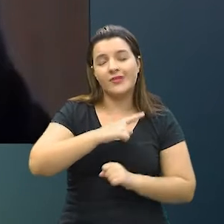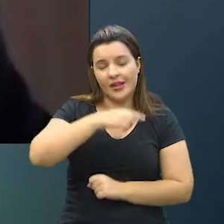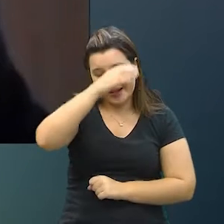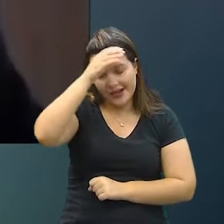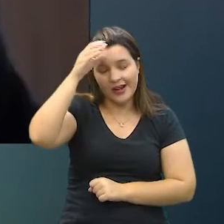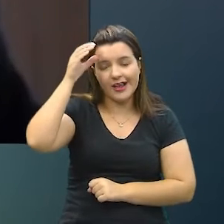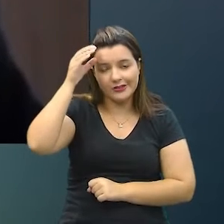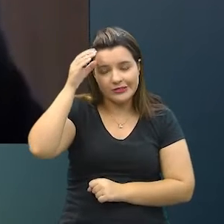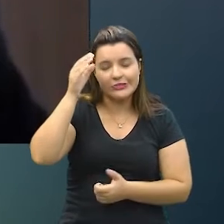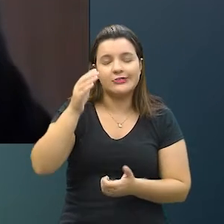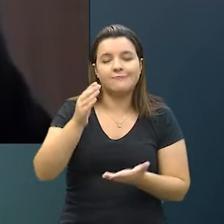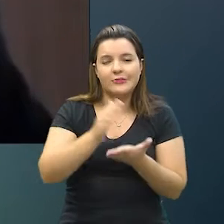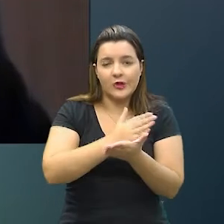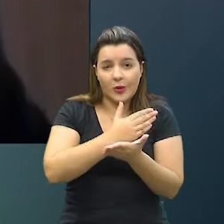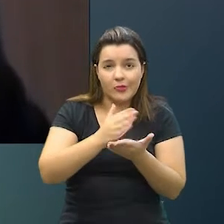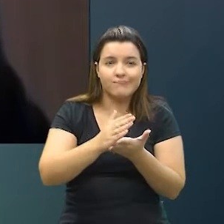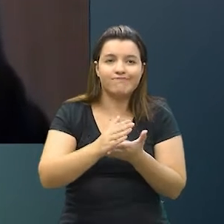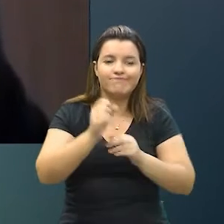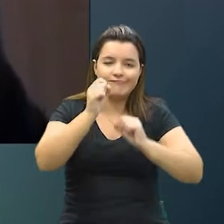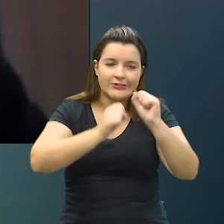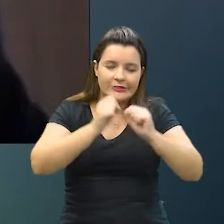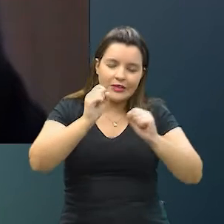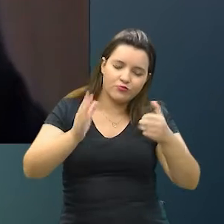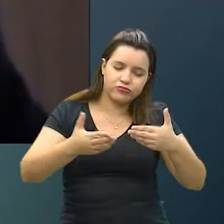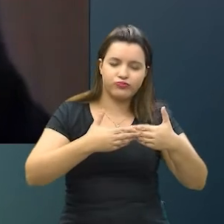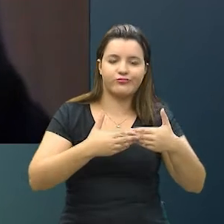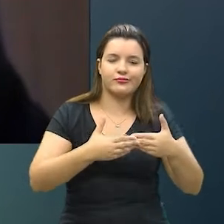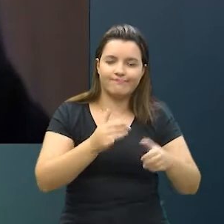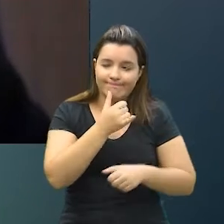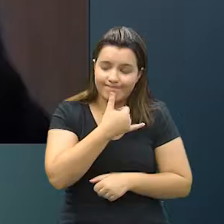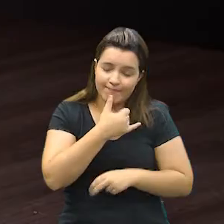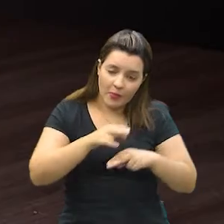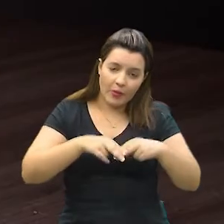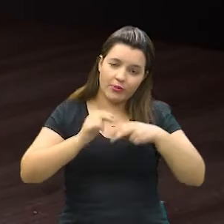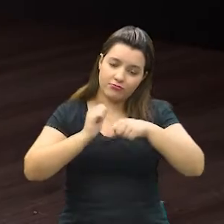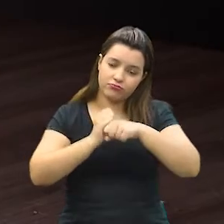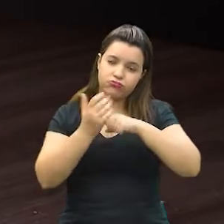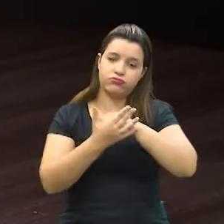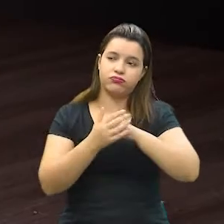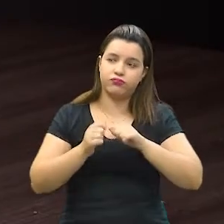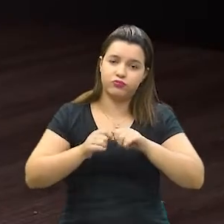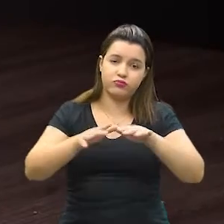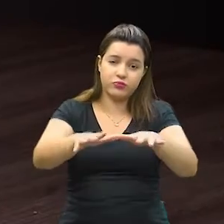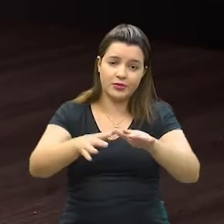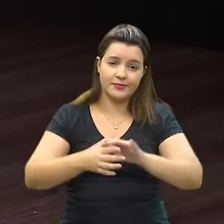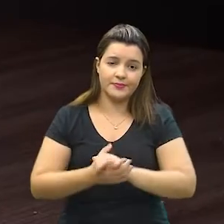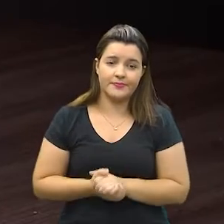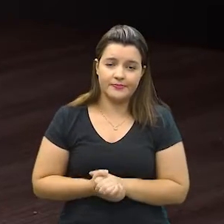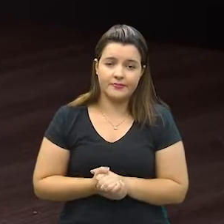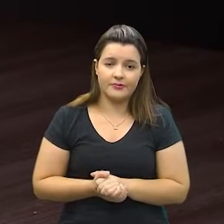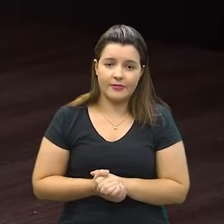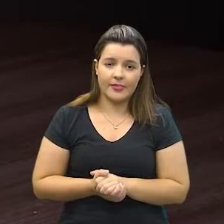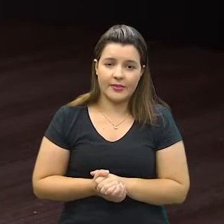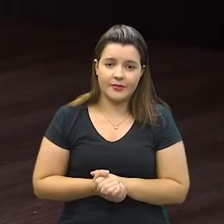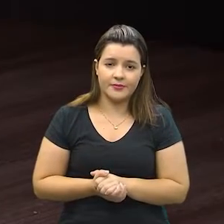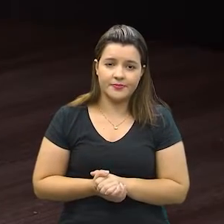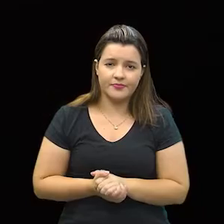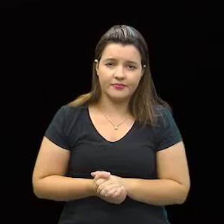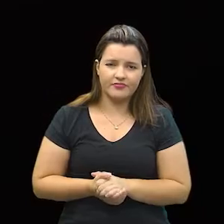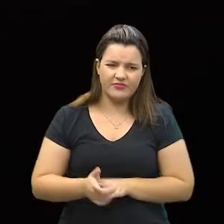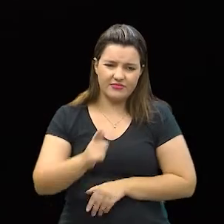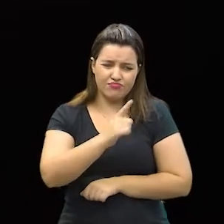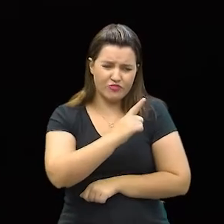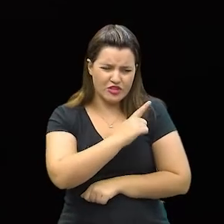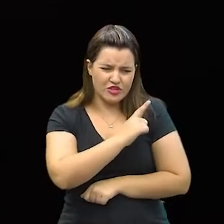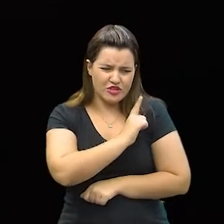de clientes, alguns, inclusive, que fecharam as portas devido à pandemia, né? Agora, quando você fala nessa gestão do